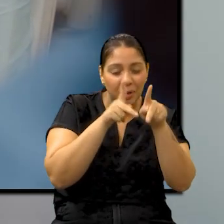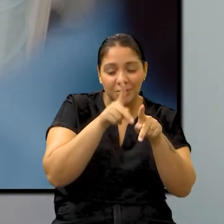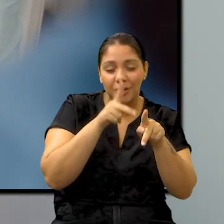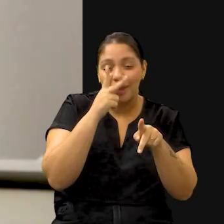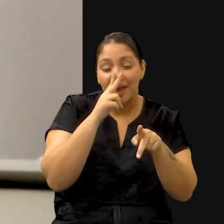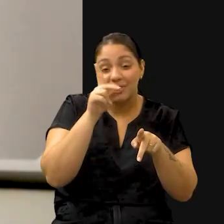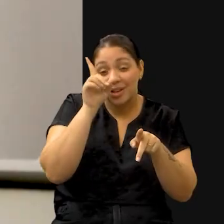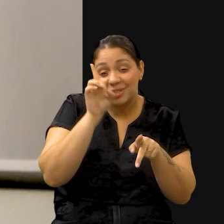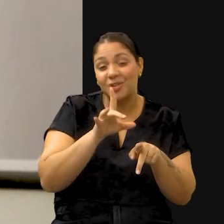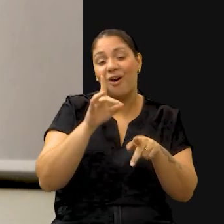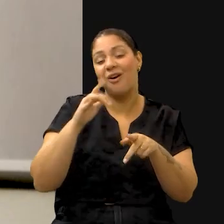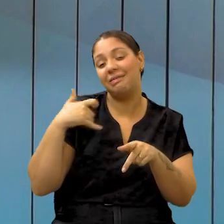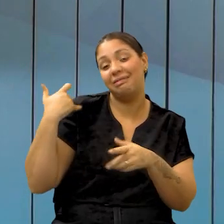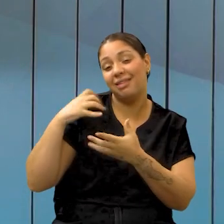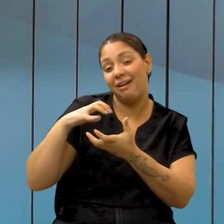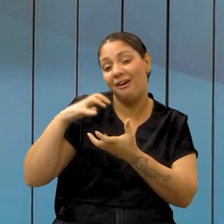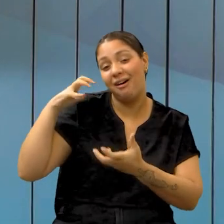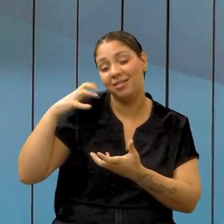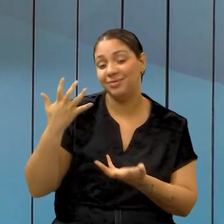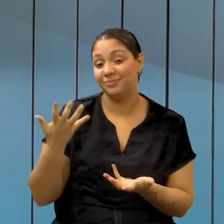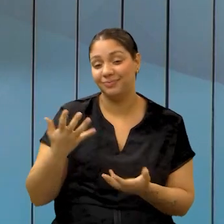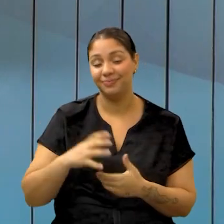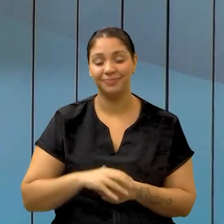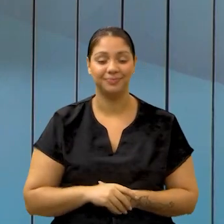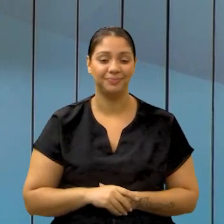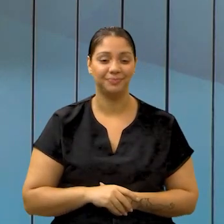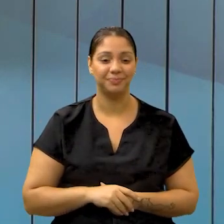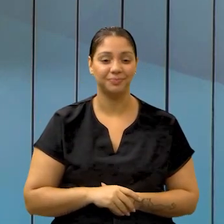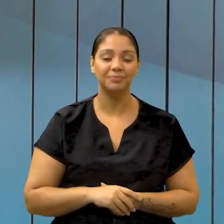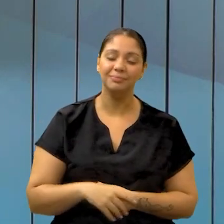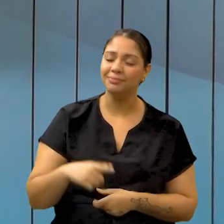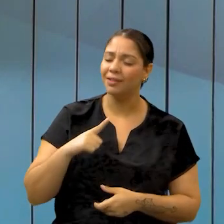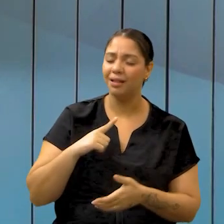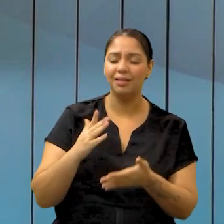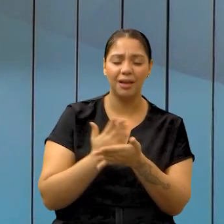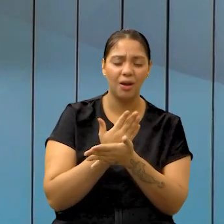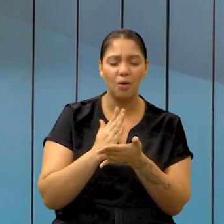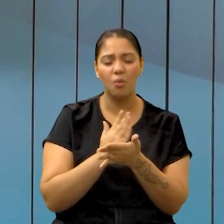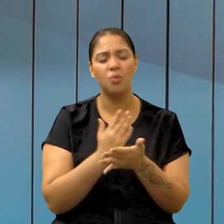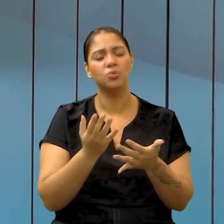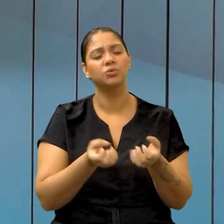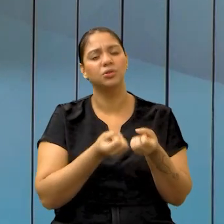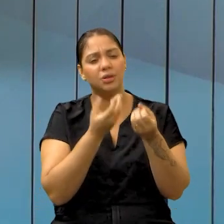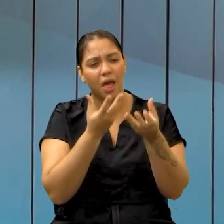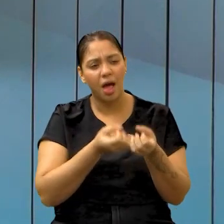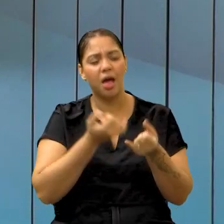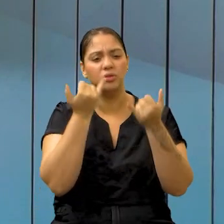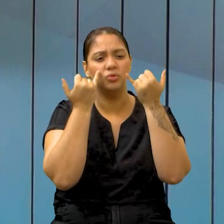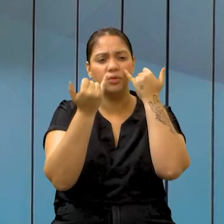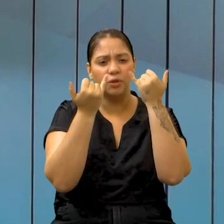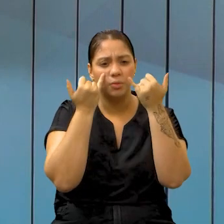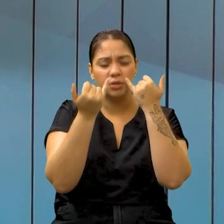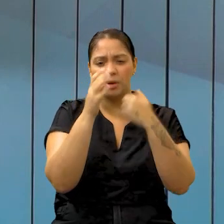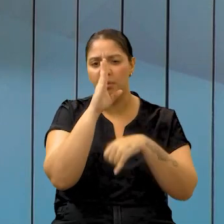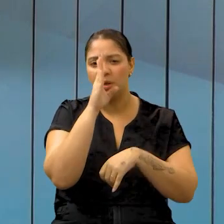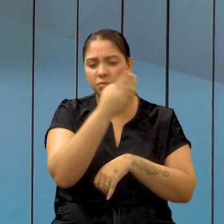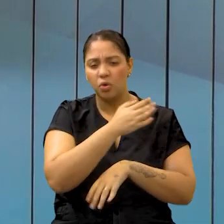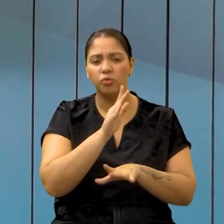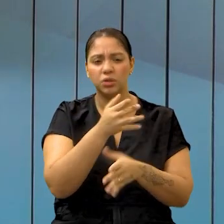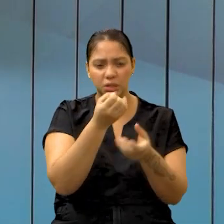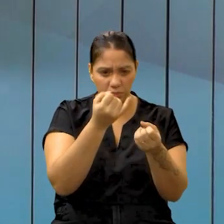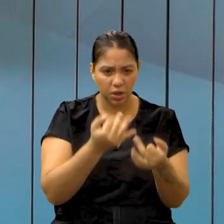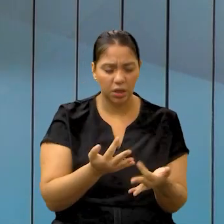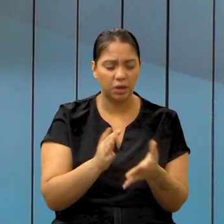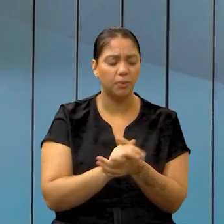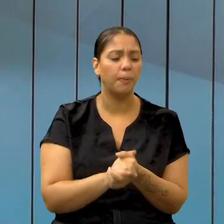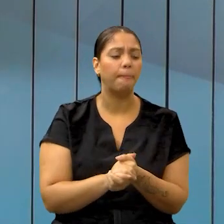idosos. Inclusive tem aqui alguns dados, umas informações que, puxando justamente desse